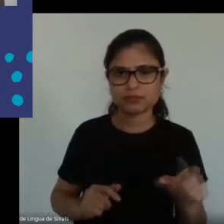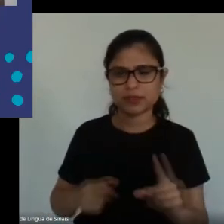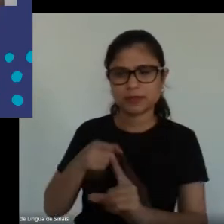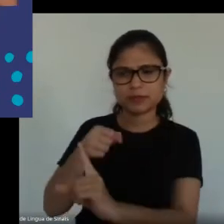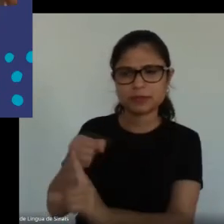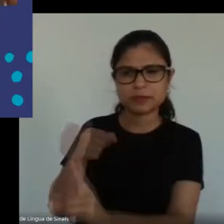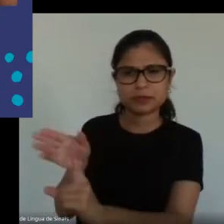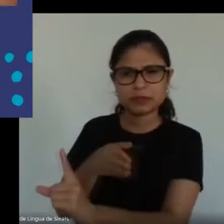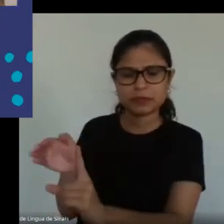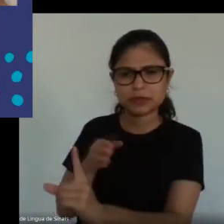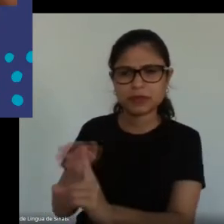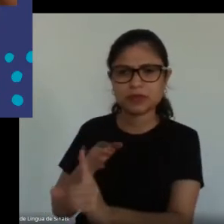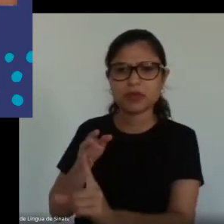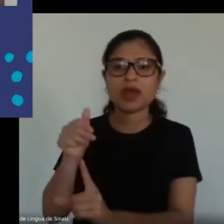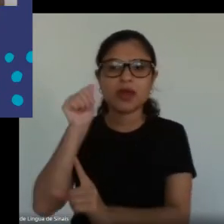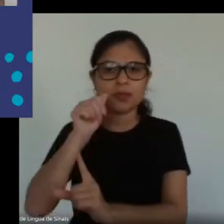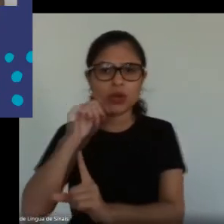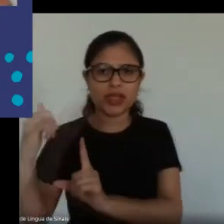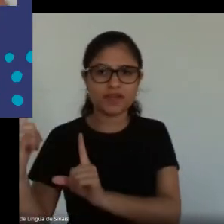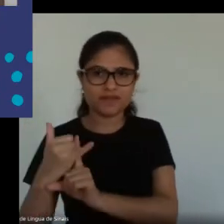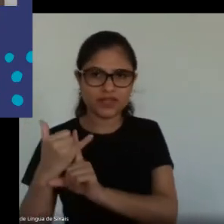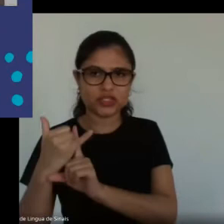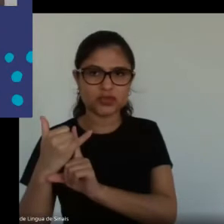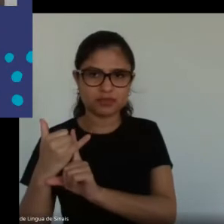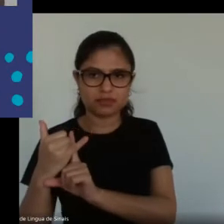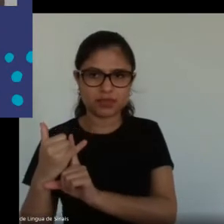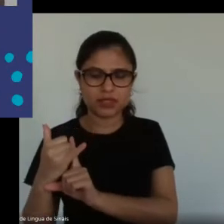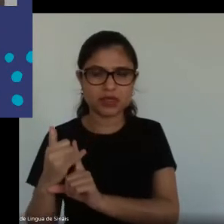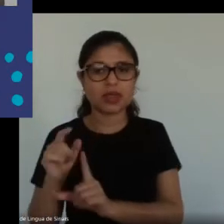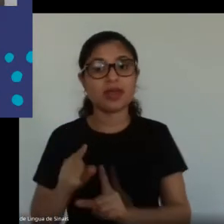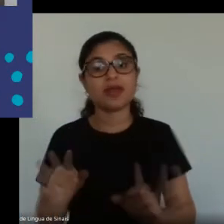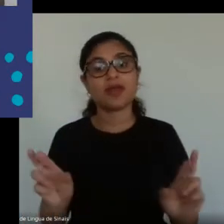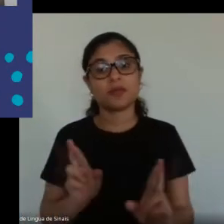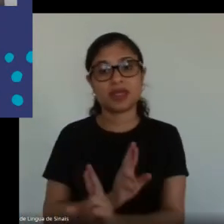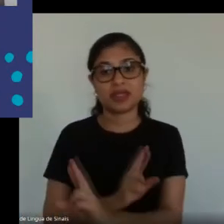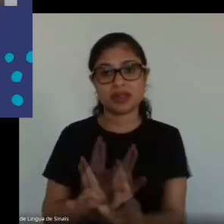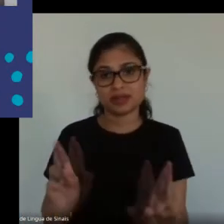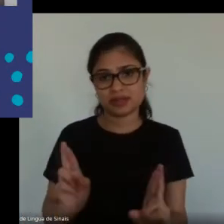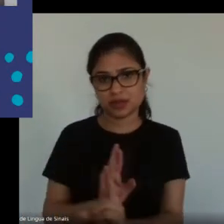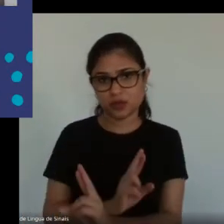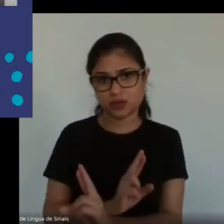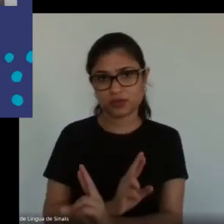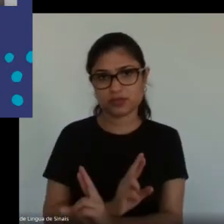a agressão e a mulher vítima. Gente, é uma relação que está colocada.